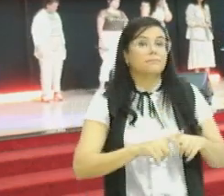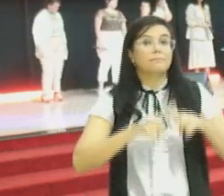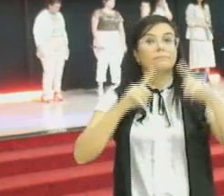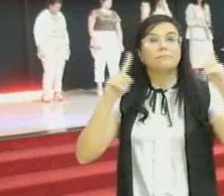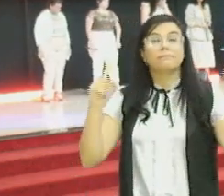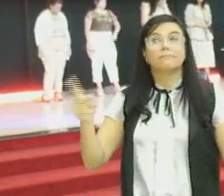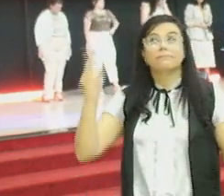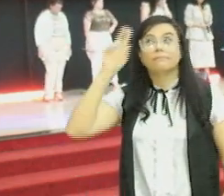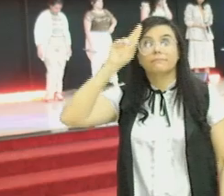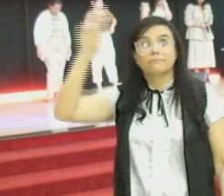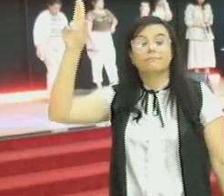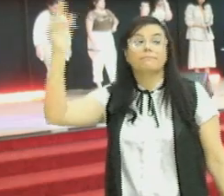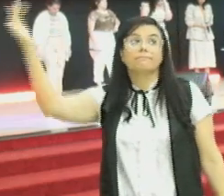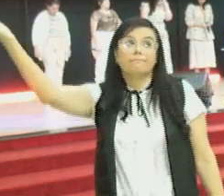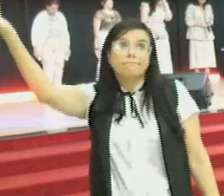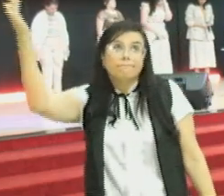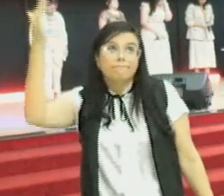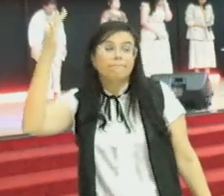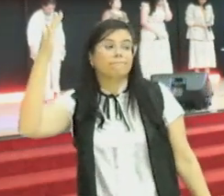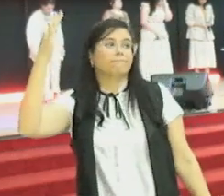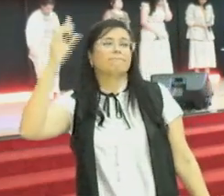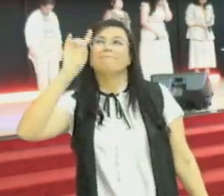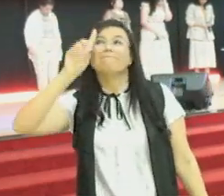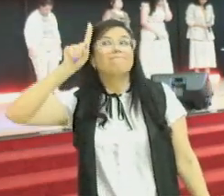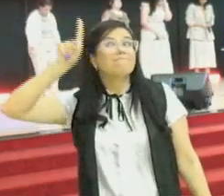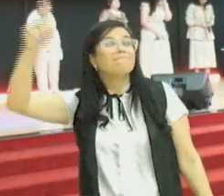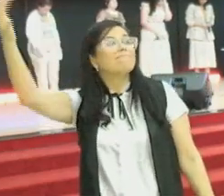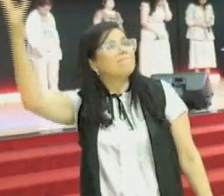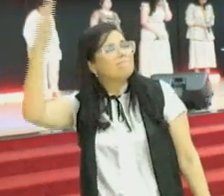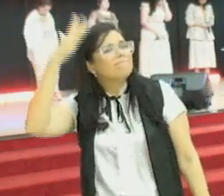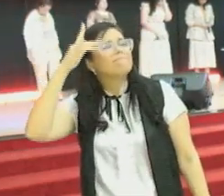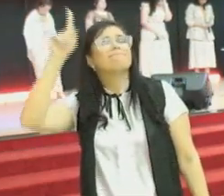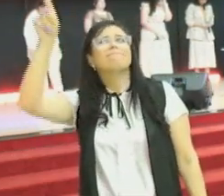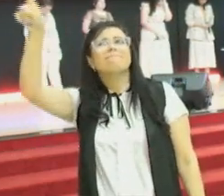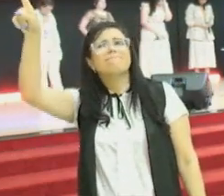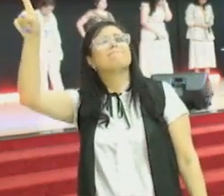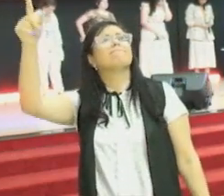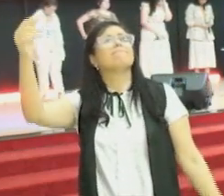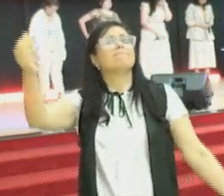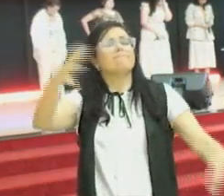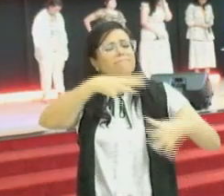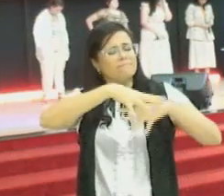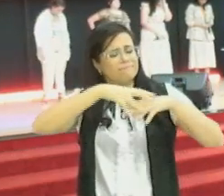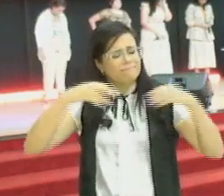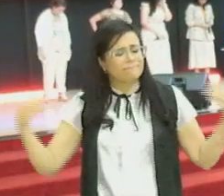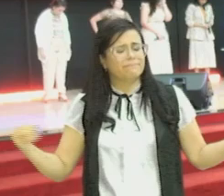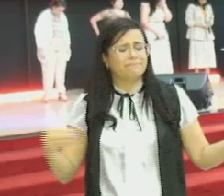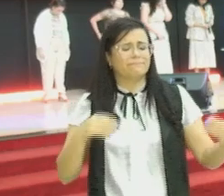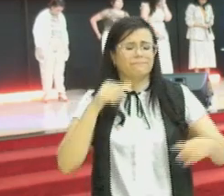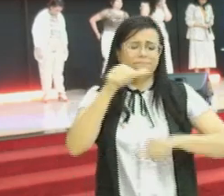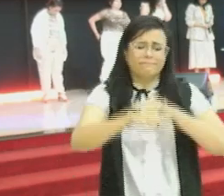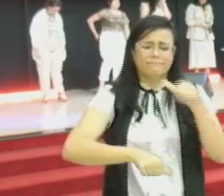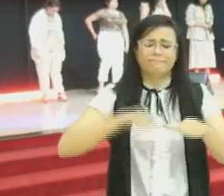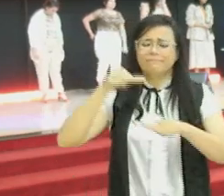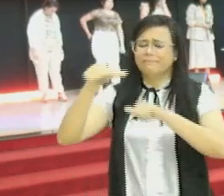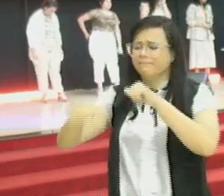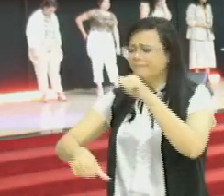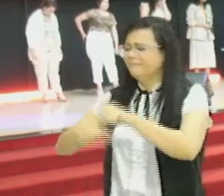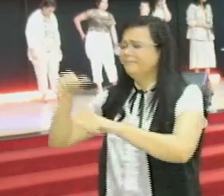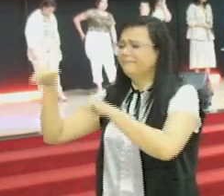graça, o Senhor é aquele que nos cura, o Senhor é aquele que nos restaura, o Senhor é aquele que